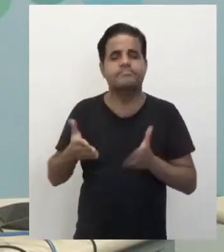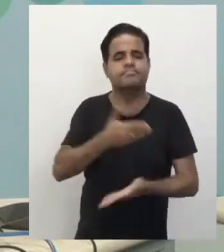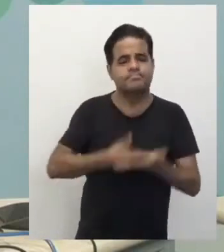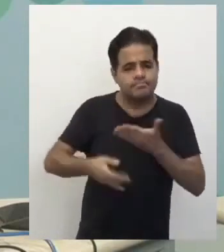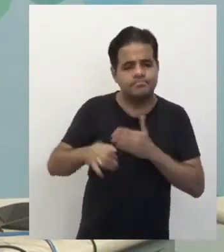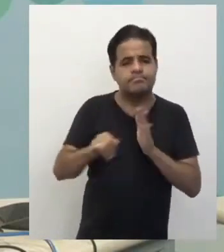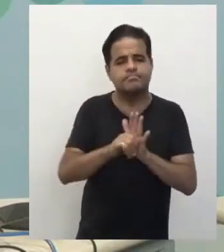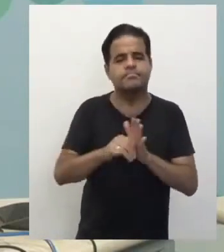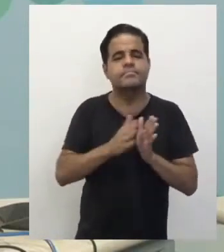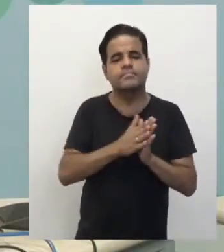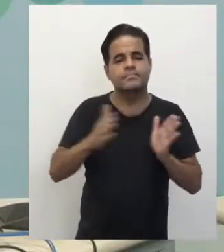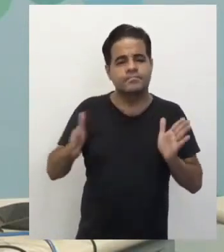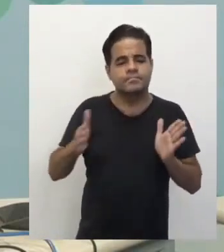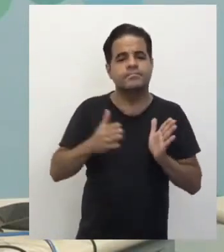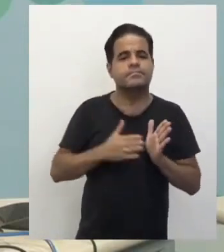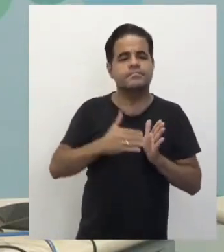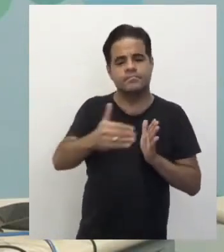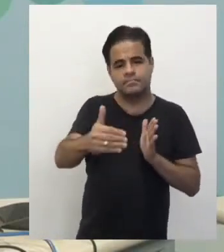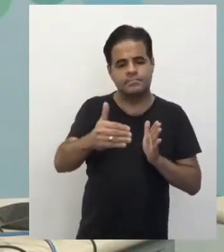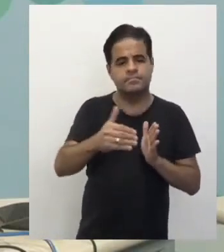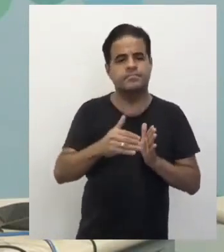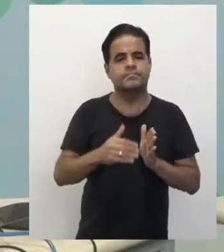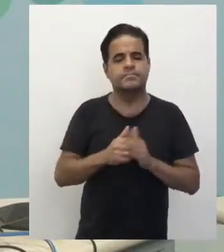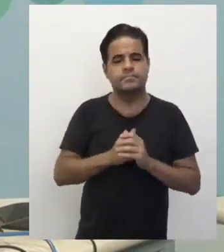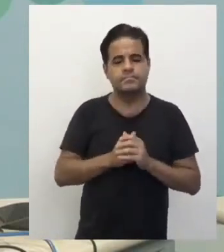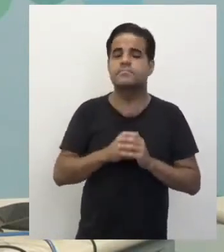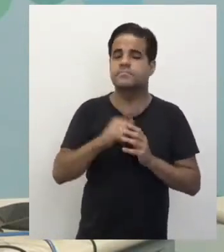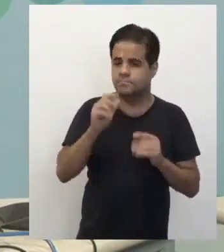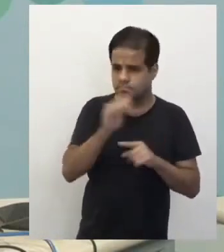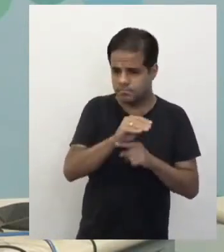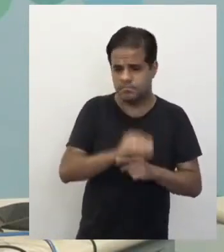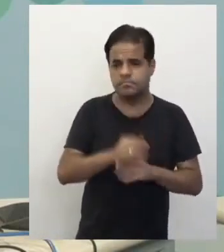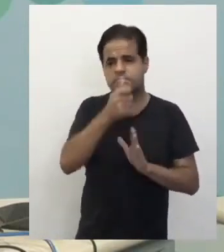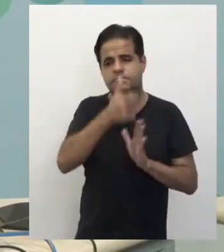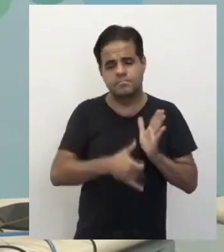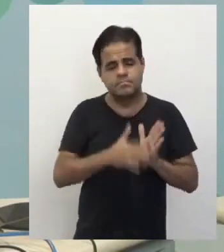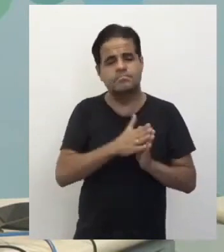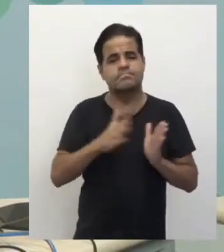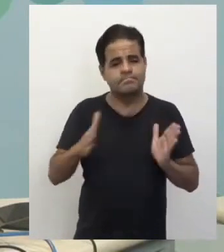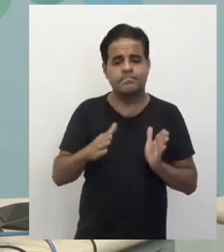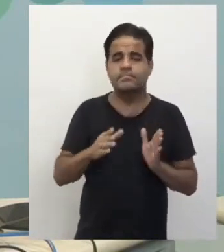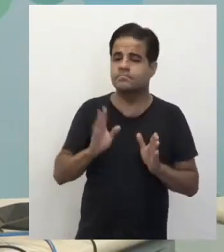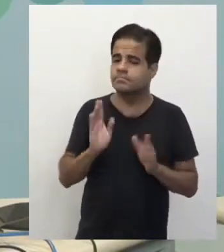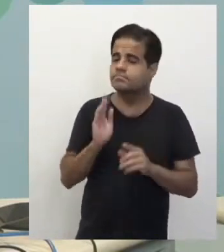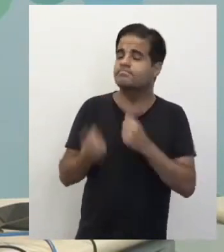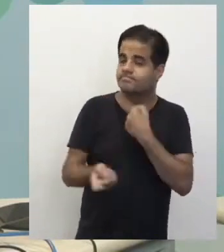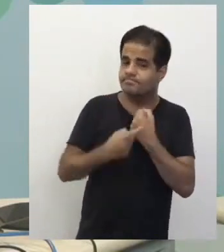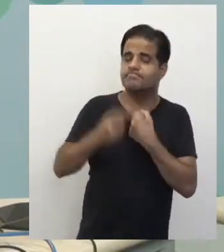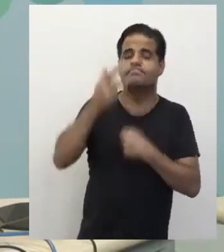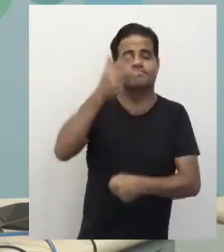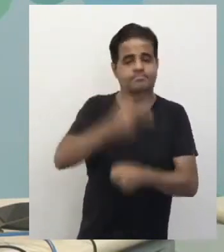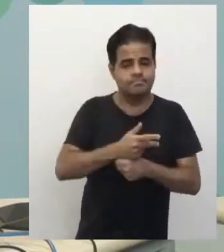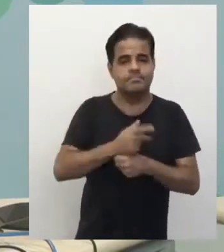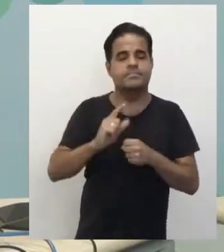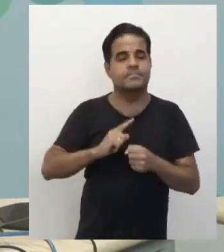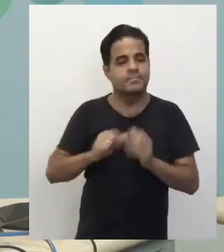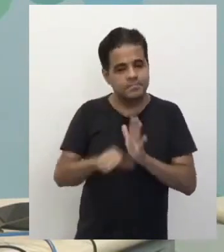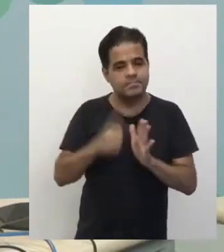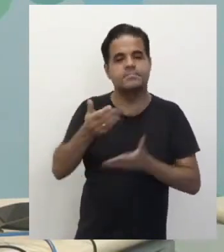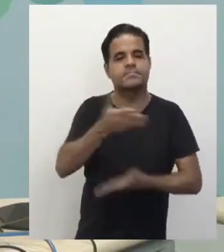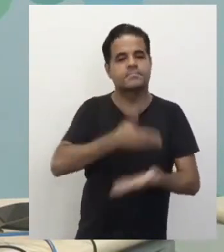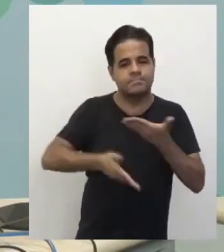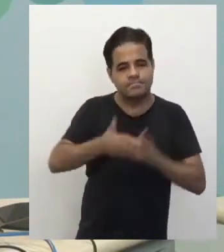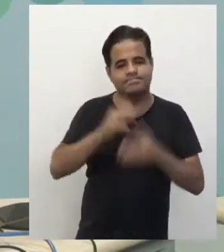identidades, nós vamos introduzir esse tema da aula de hoje por meio de um curto vídeo e, na sequência, nós teremos já a nossa primeira interação.